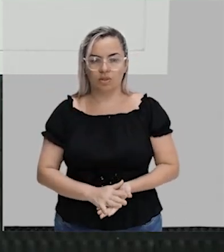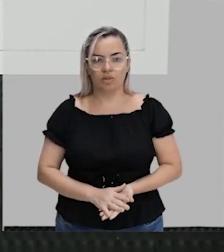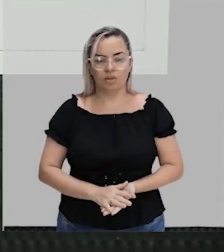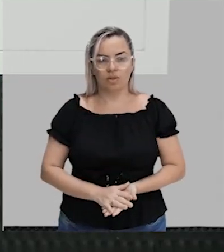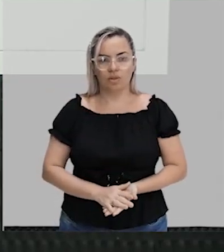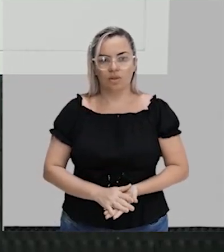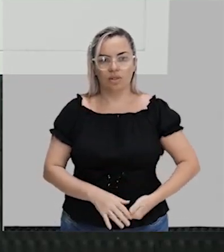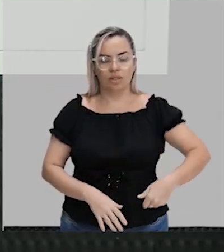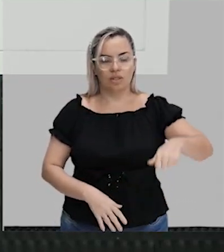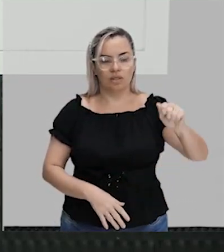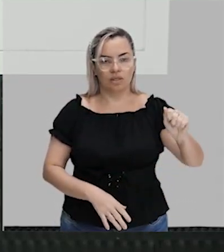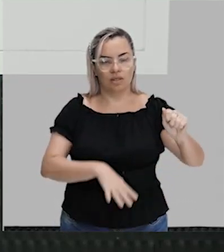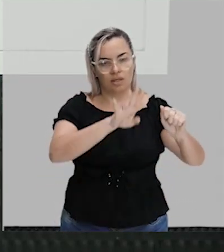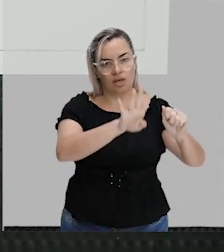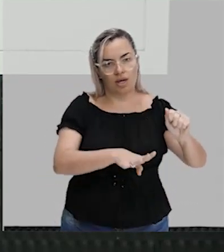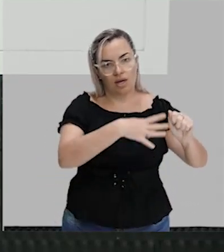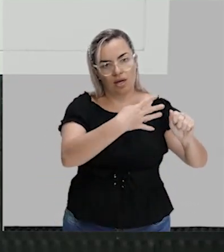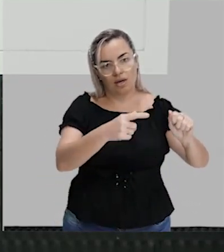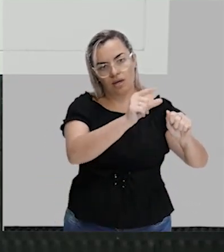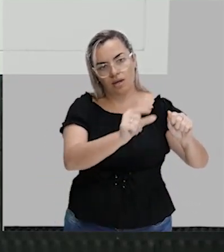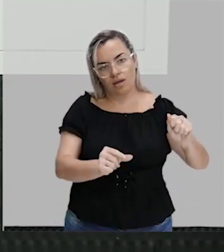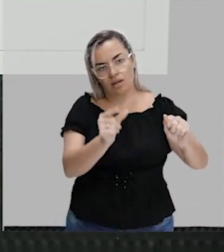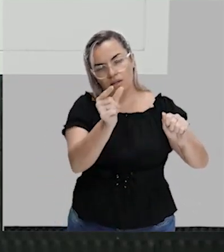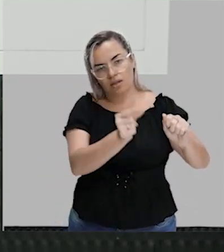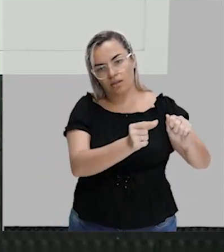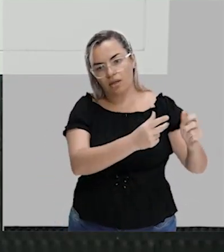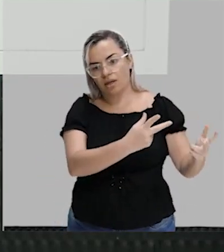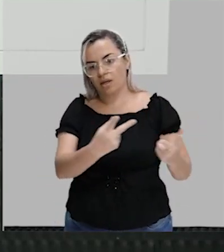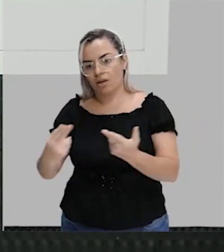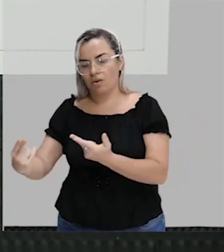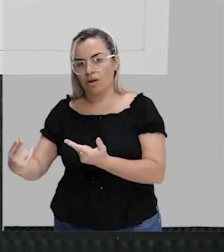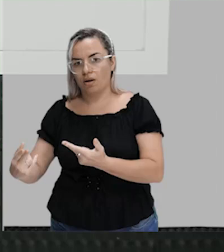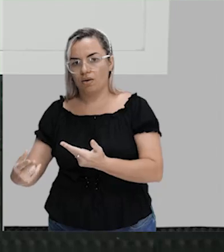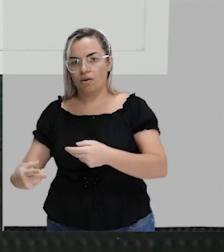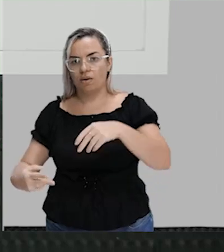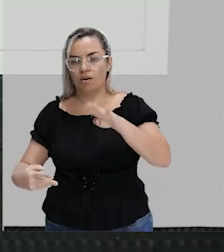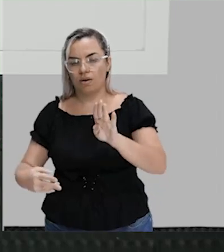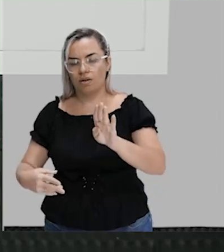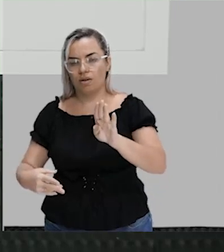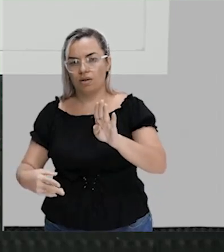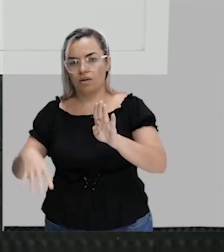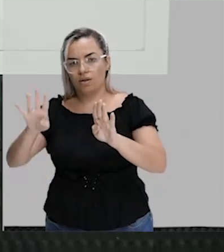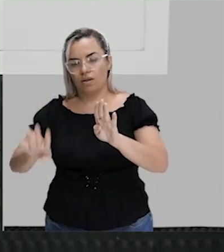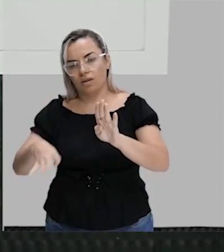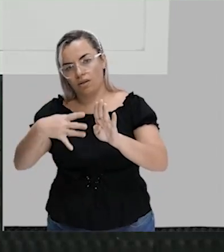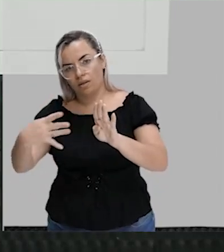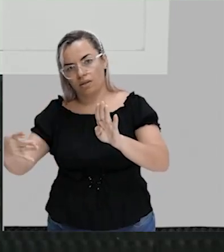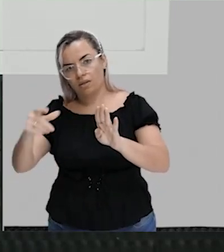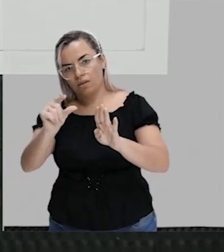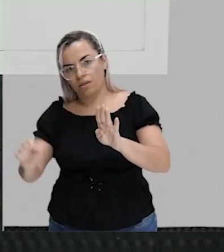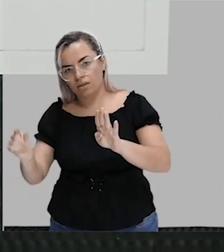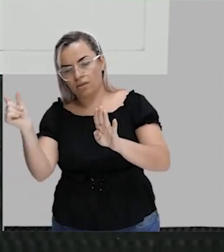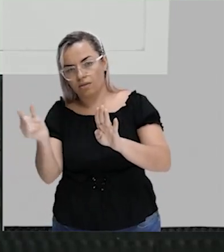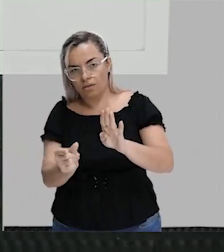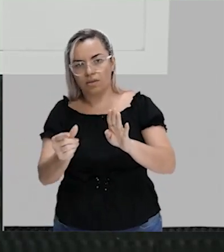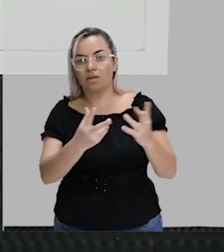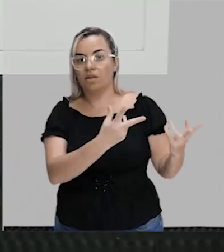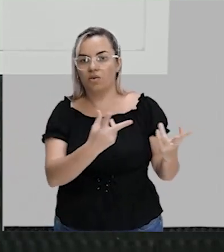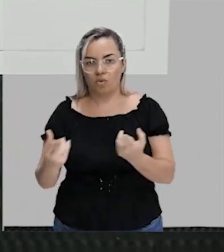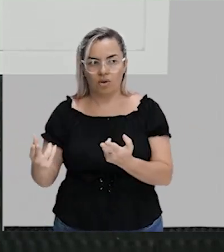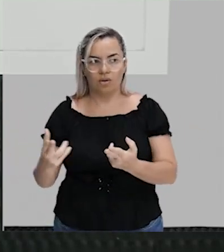tá então vamos comer que a gente pode encontrar valores desconhecidos usando a igualdade Olha só